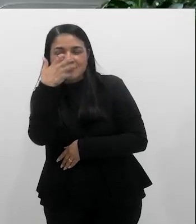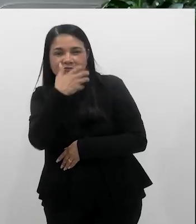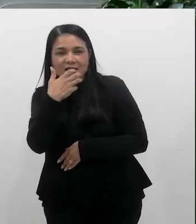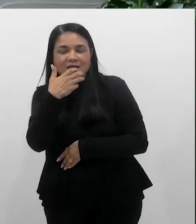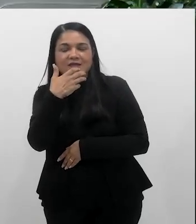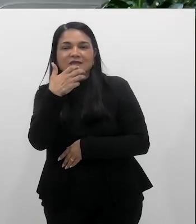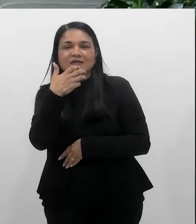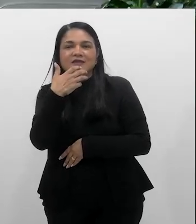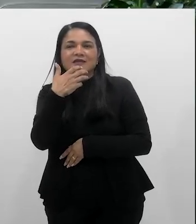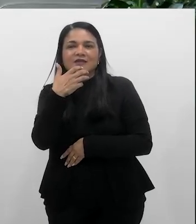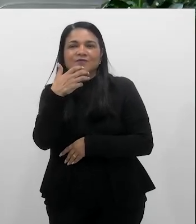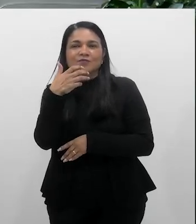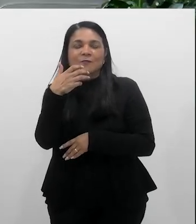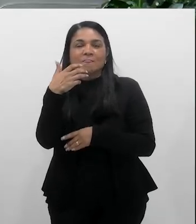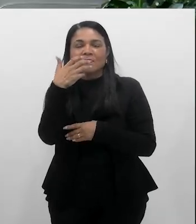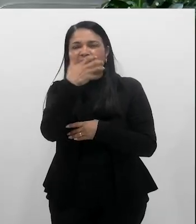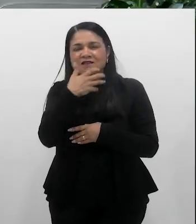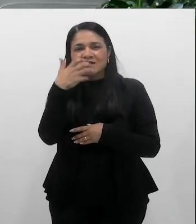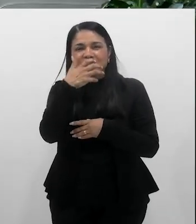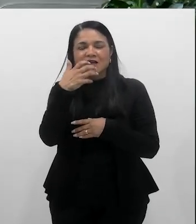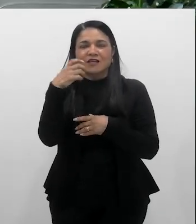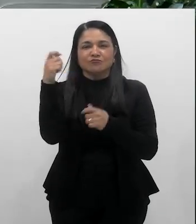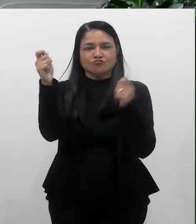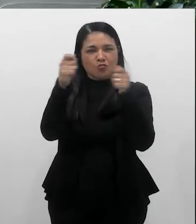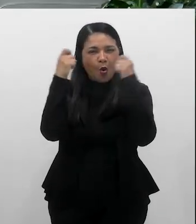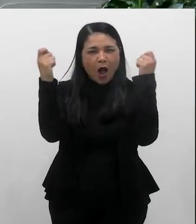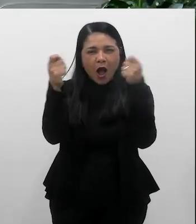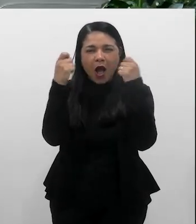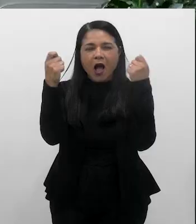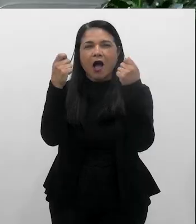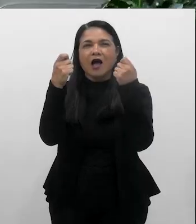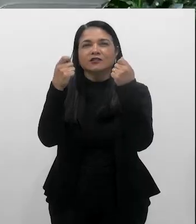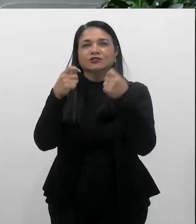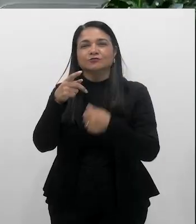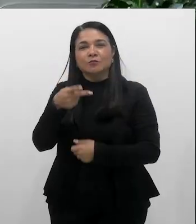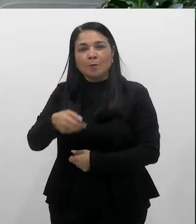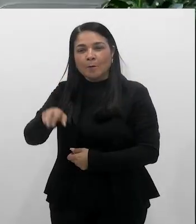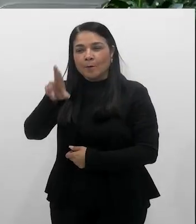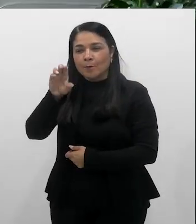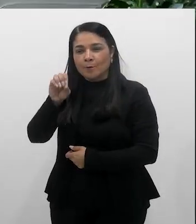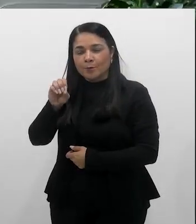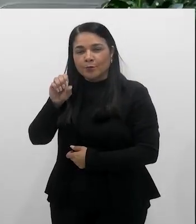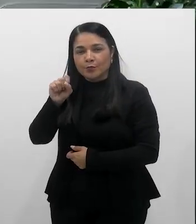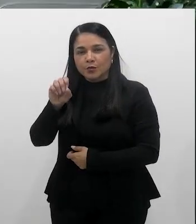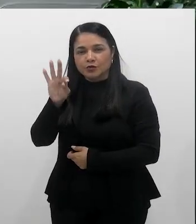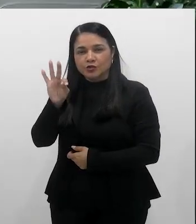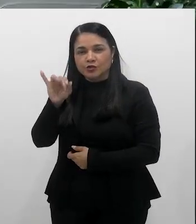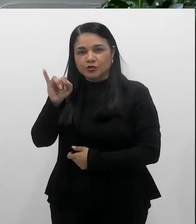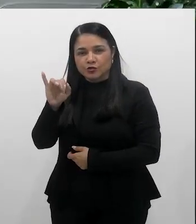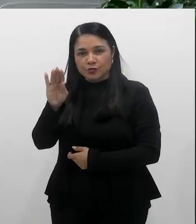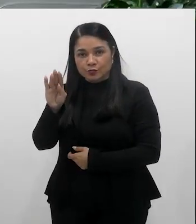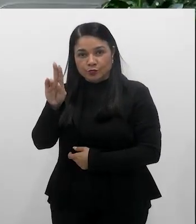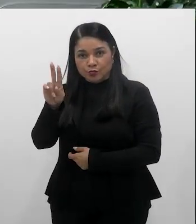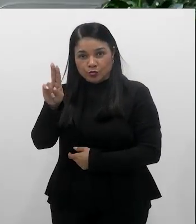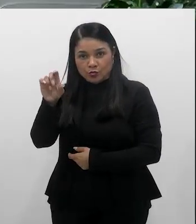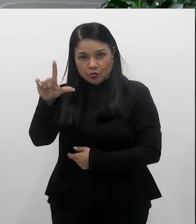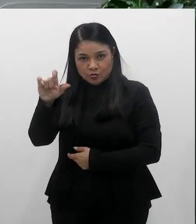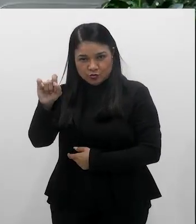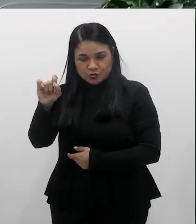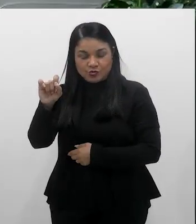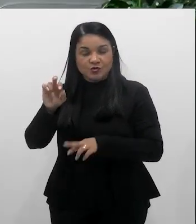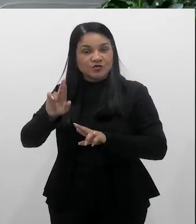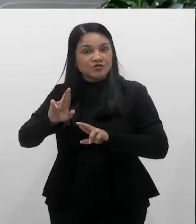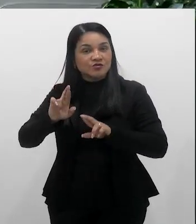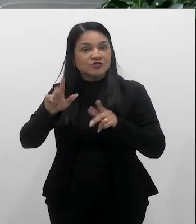tá? Ele cantava, que realmente naquela época tinha muita, né? Boates, prostíbulos, não era como é visto como